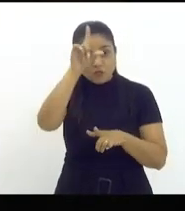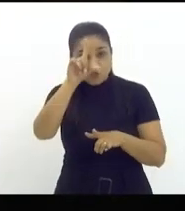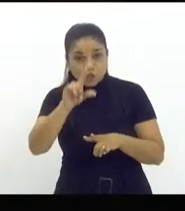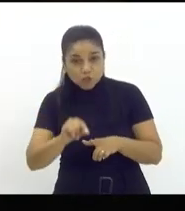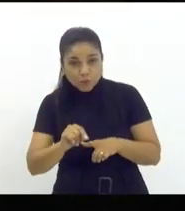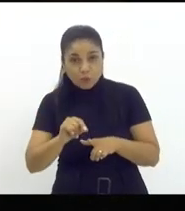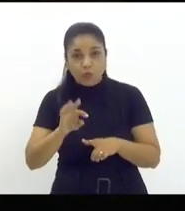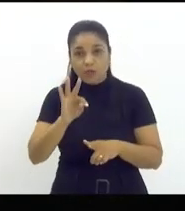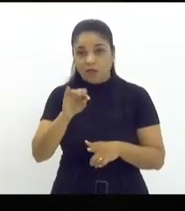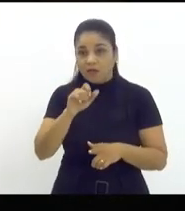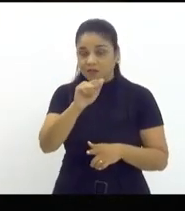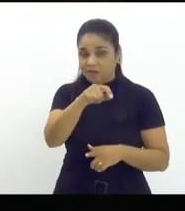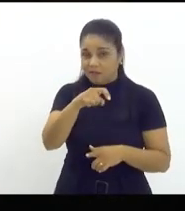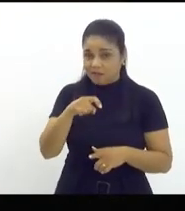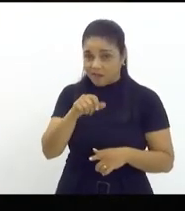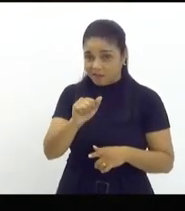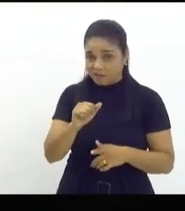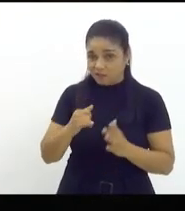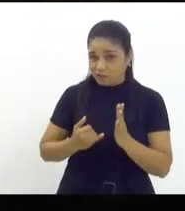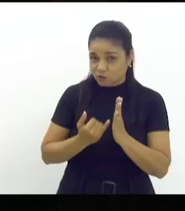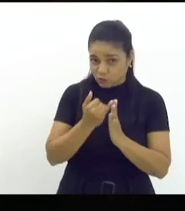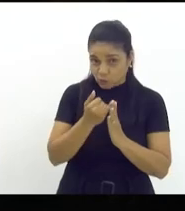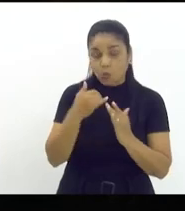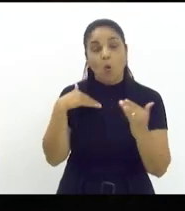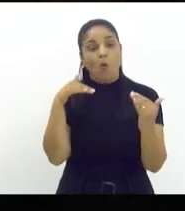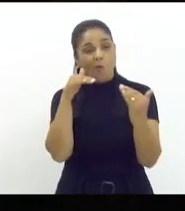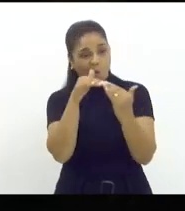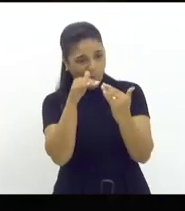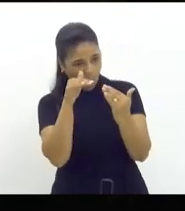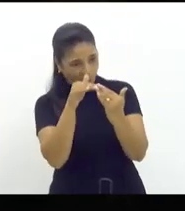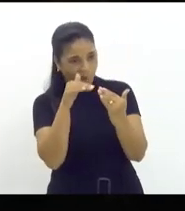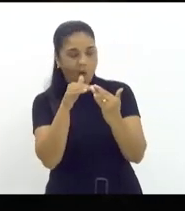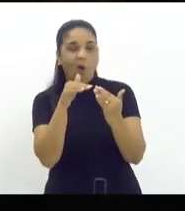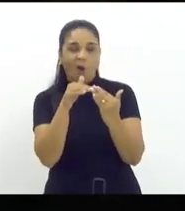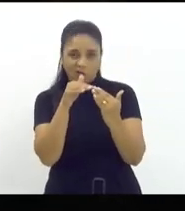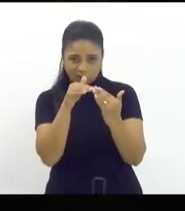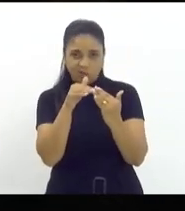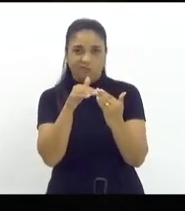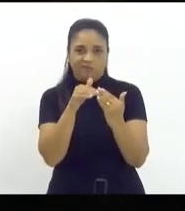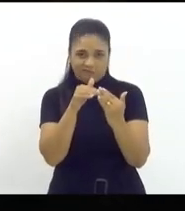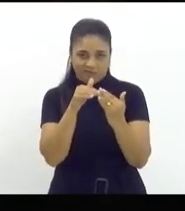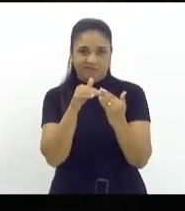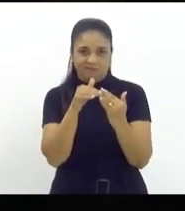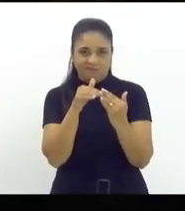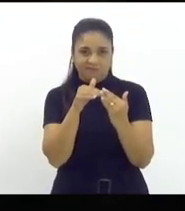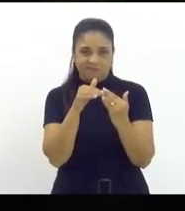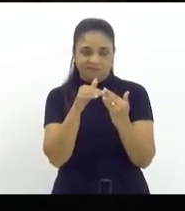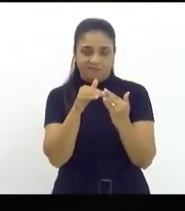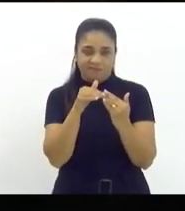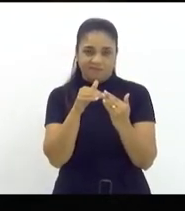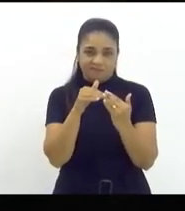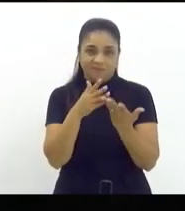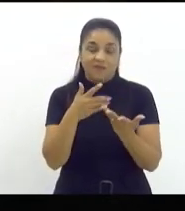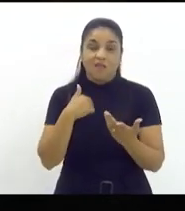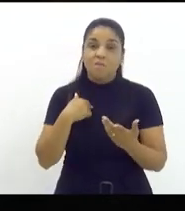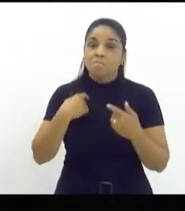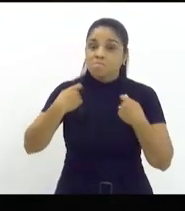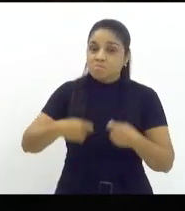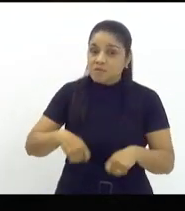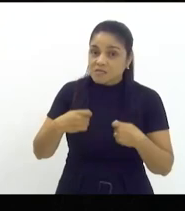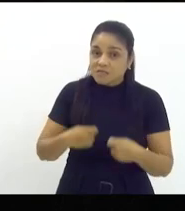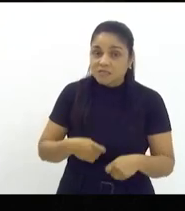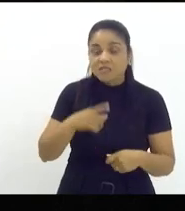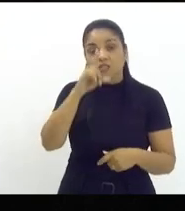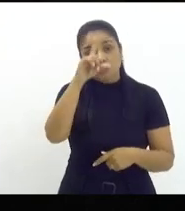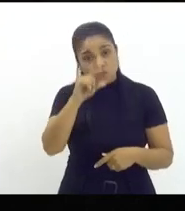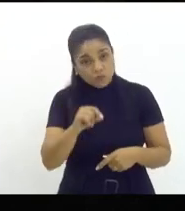a taxa real de juros e eu concordo do nosso país há que se diminuir a taxa